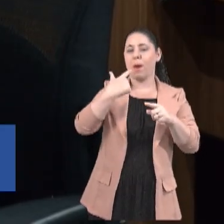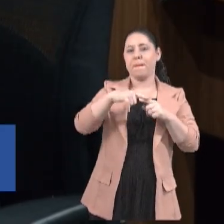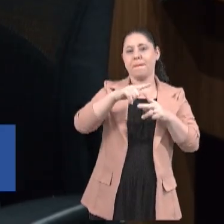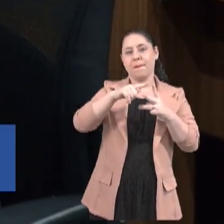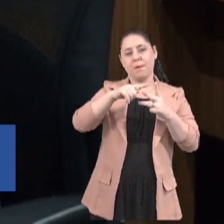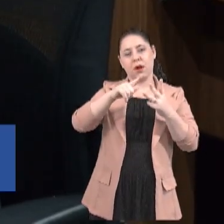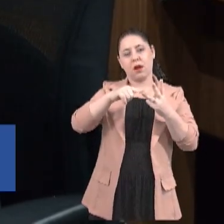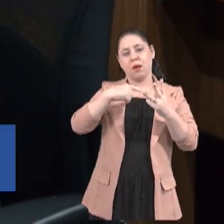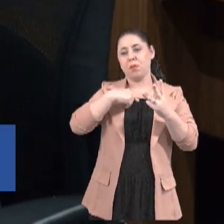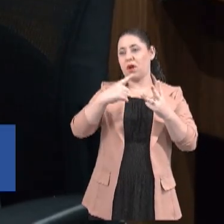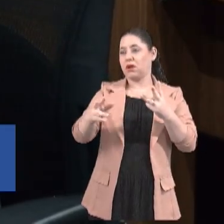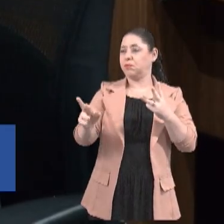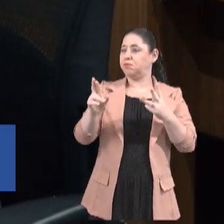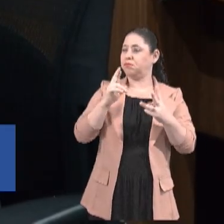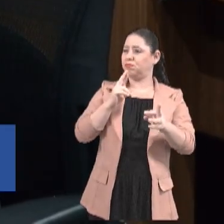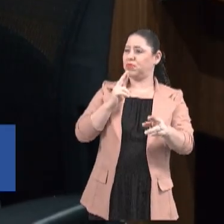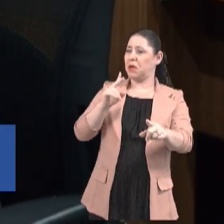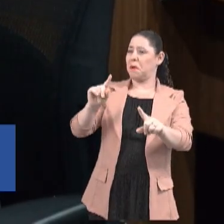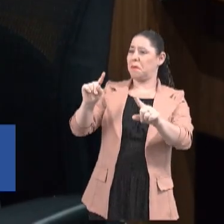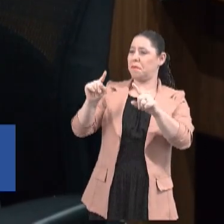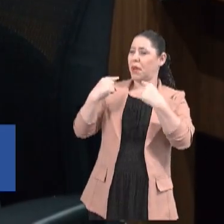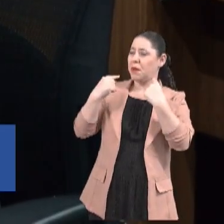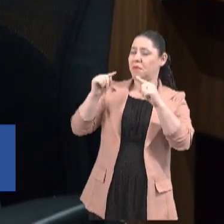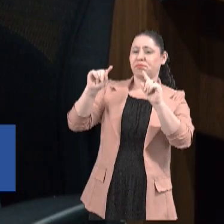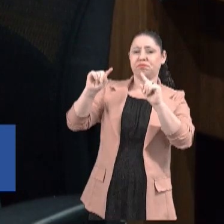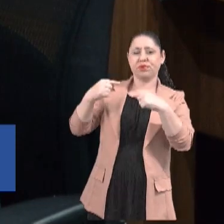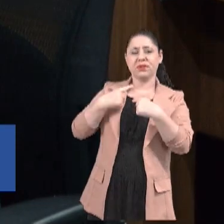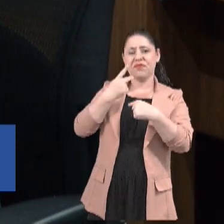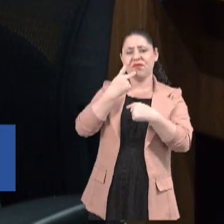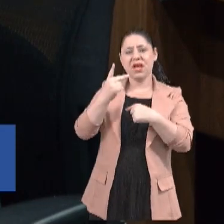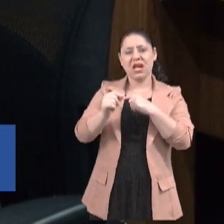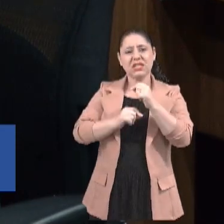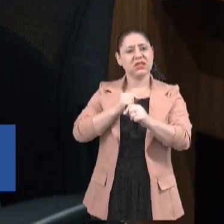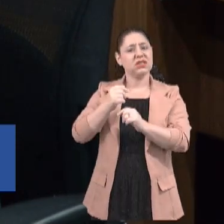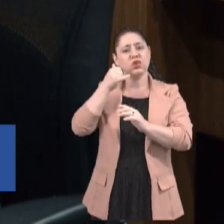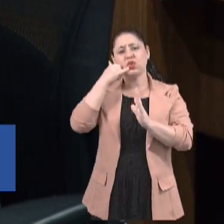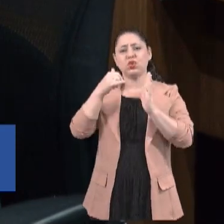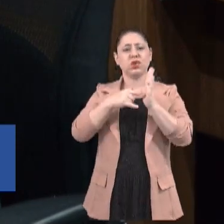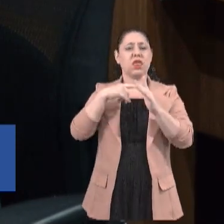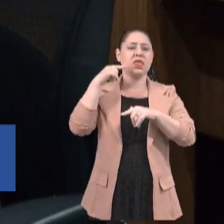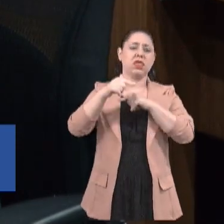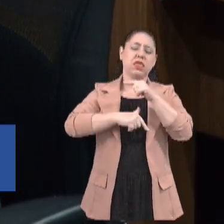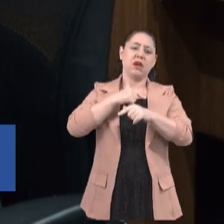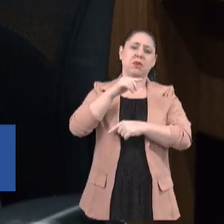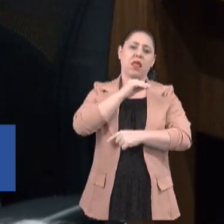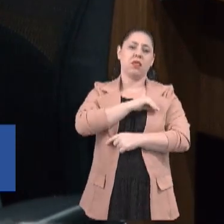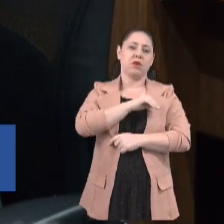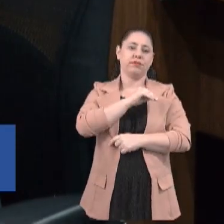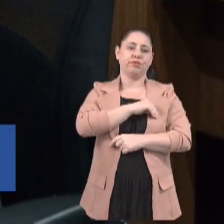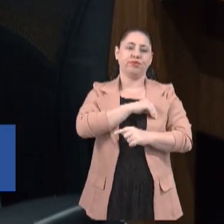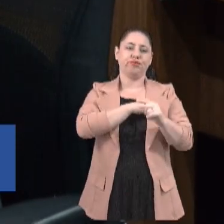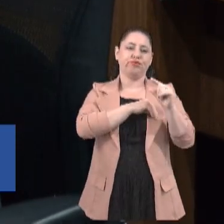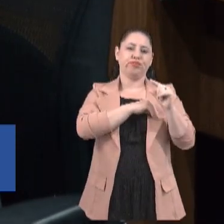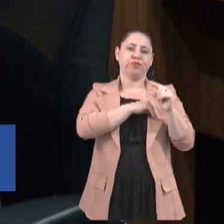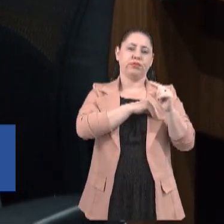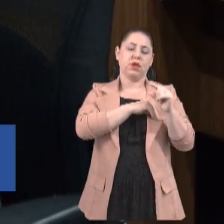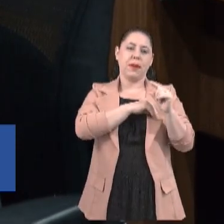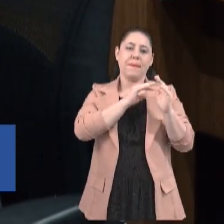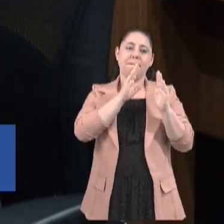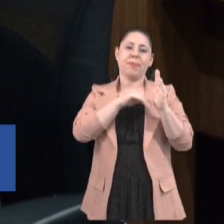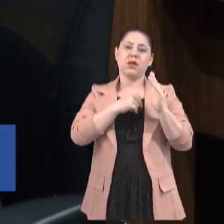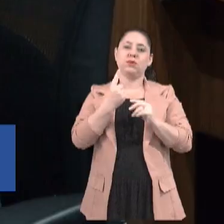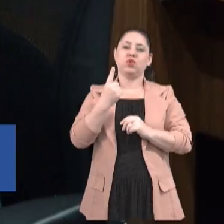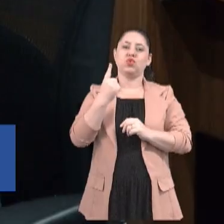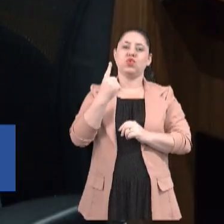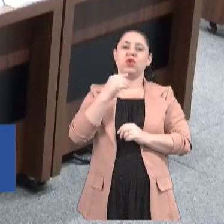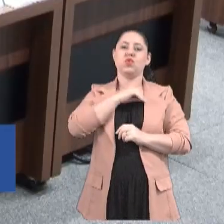porque eu recebo várias e várias denúncias que trabalha um salário menos do que o